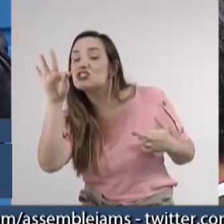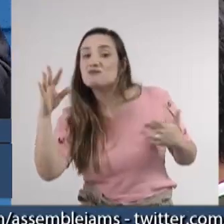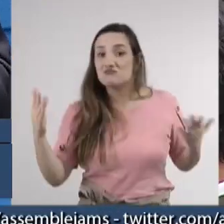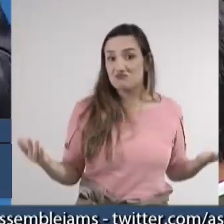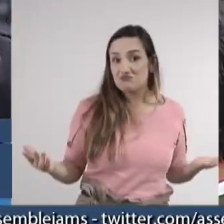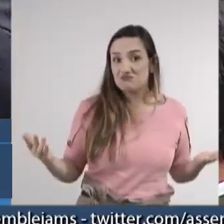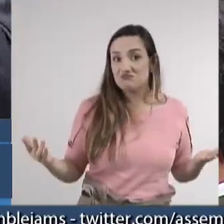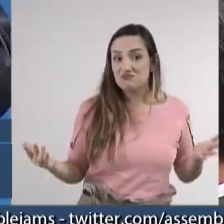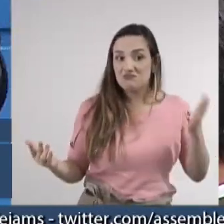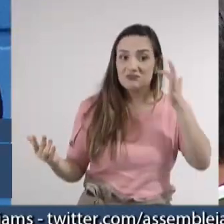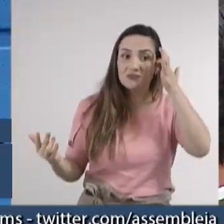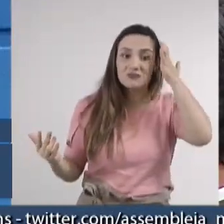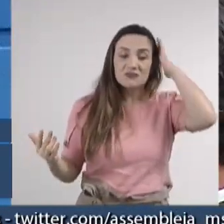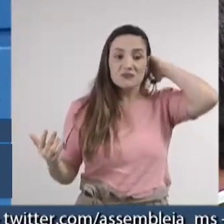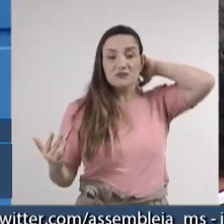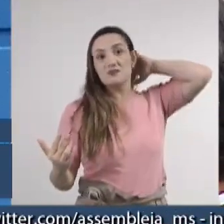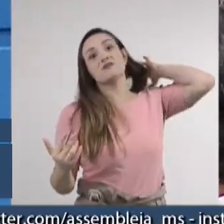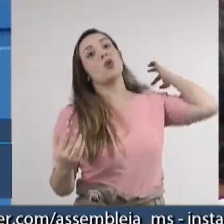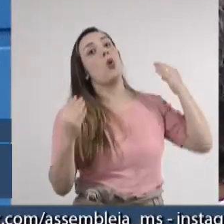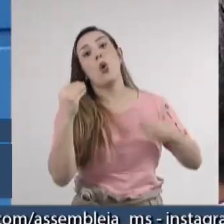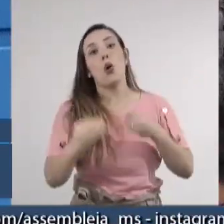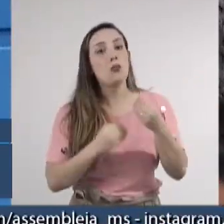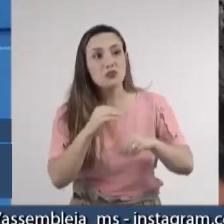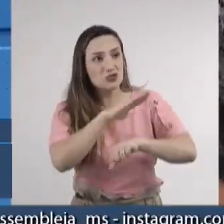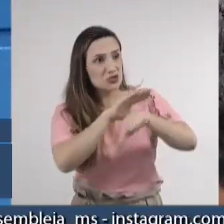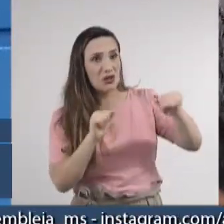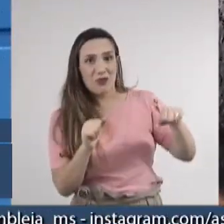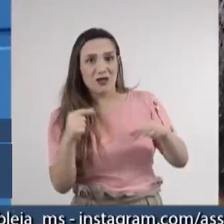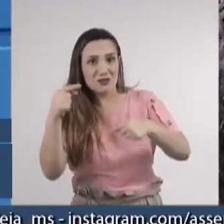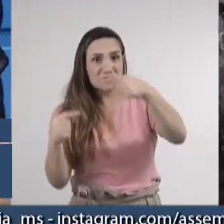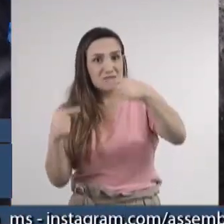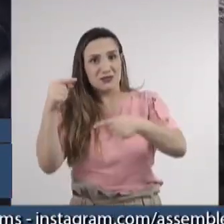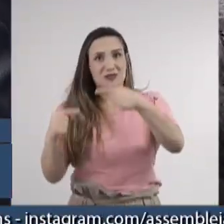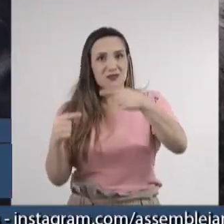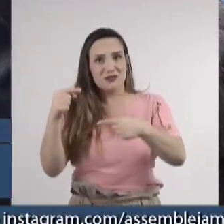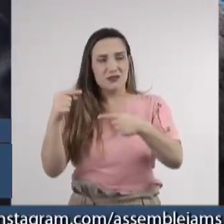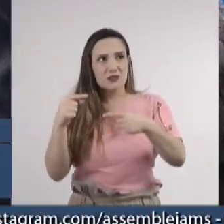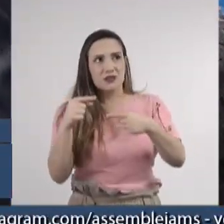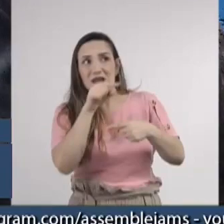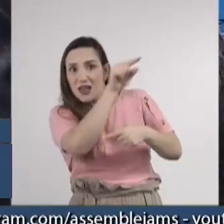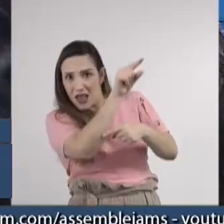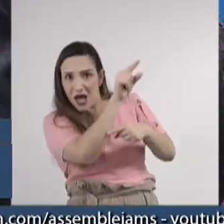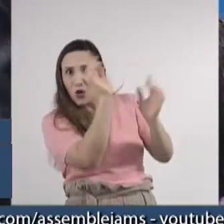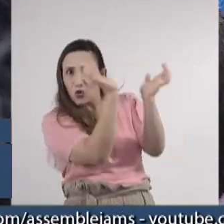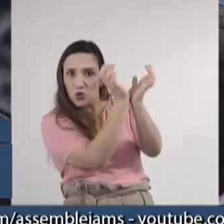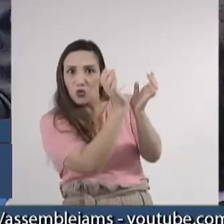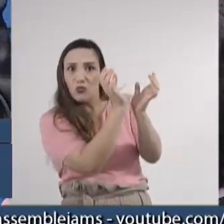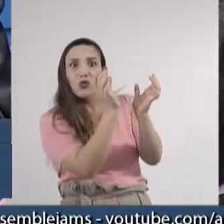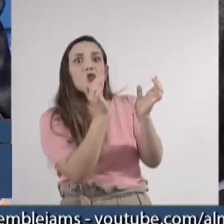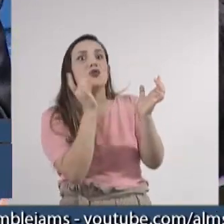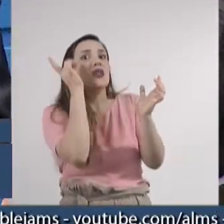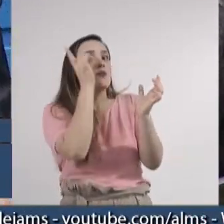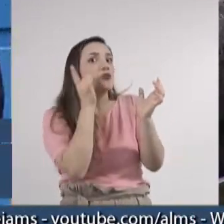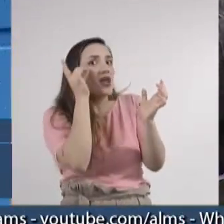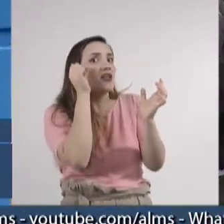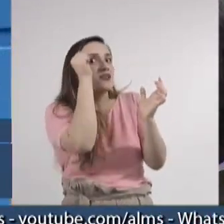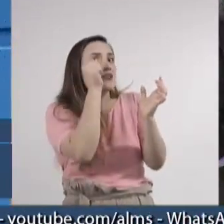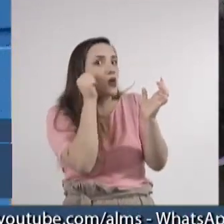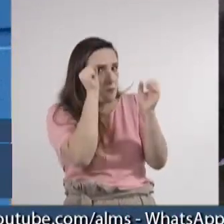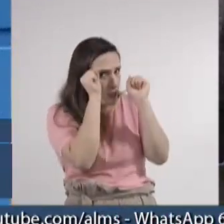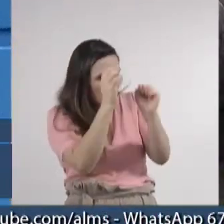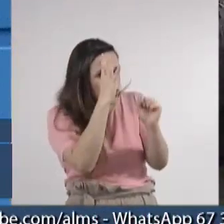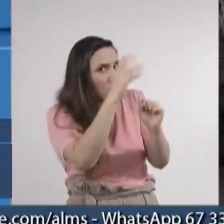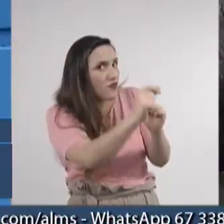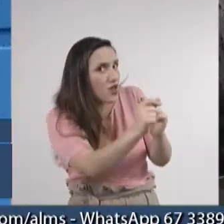podemos convocar, chamar esse debate para a bancada federal, para o poder